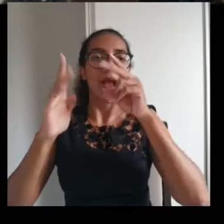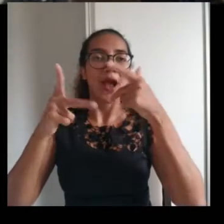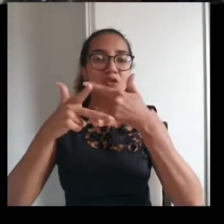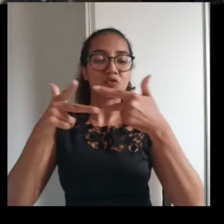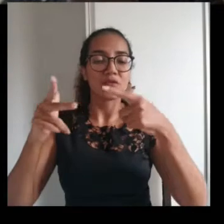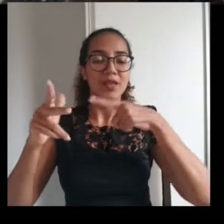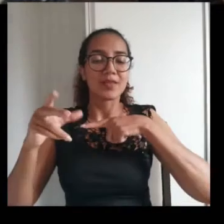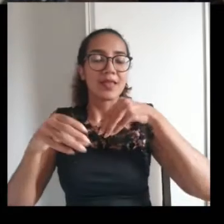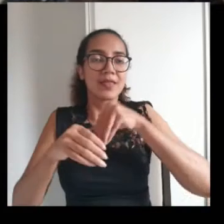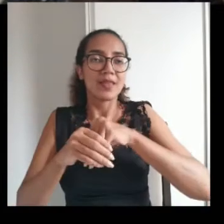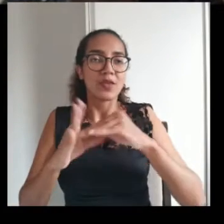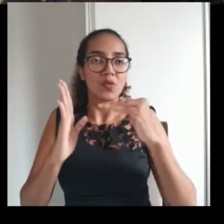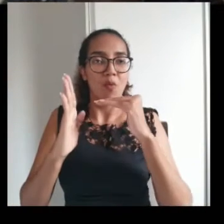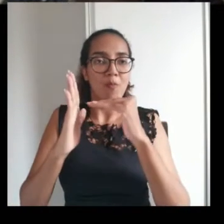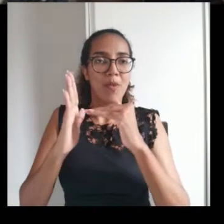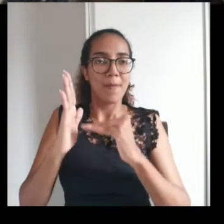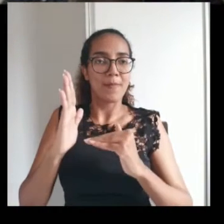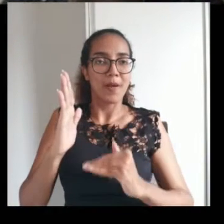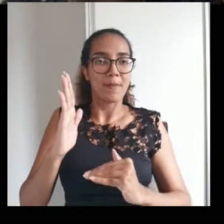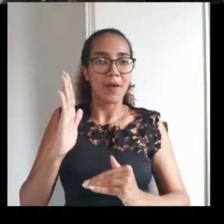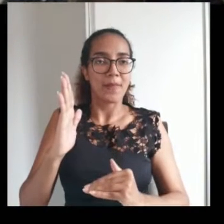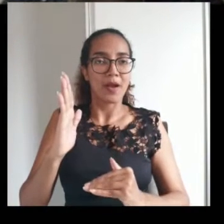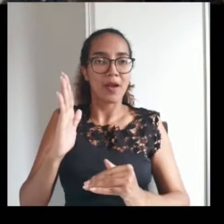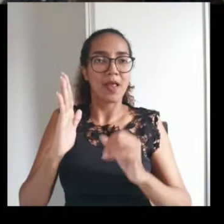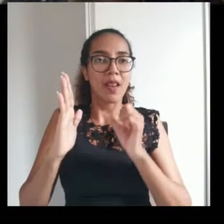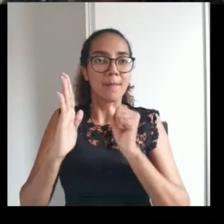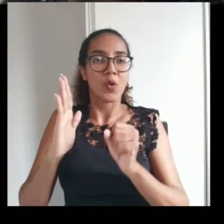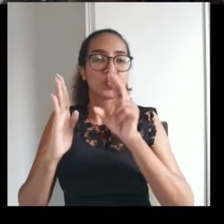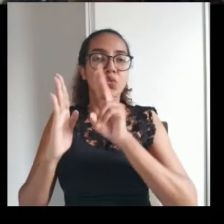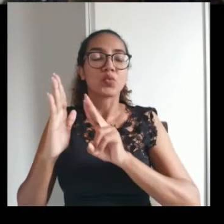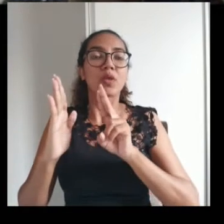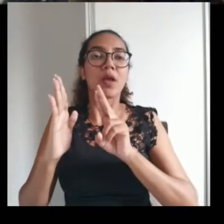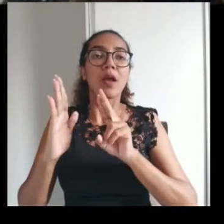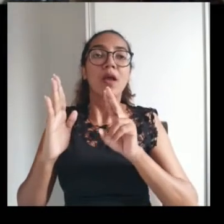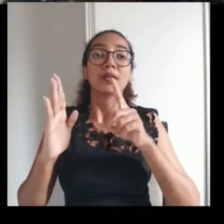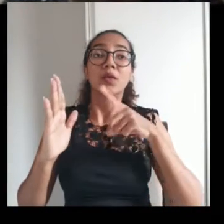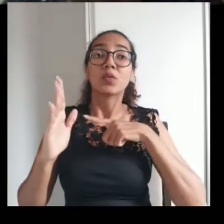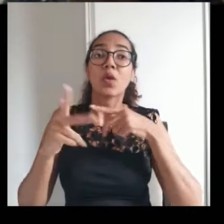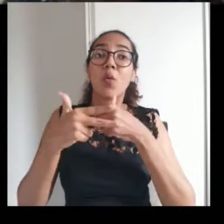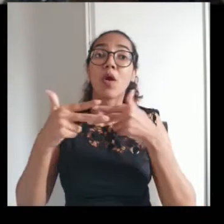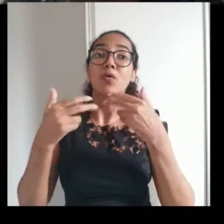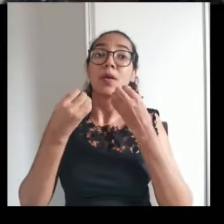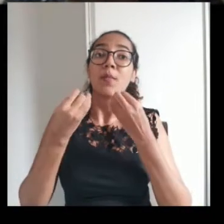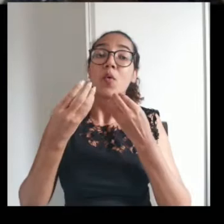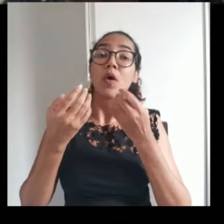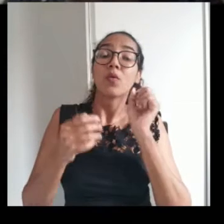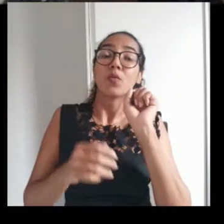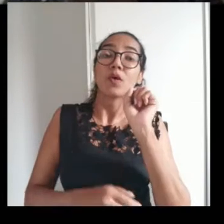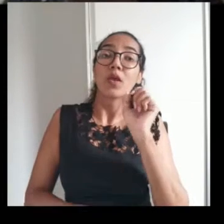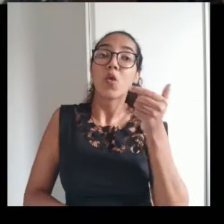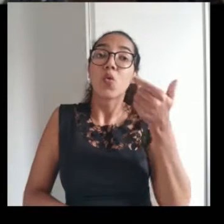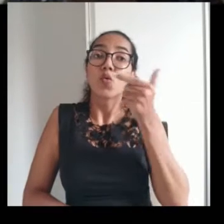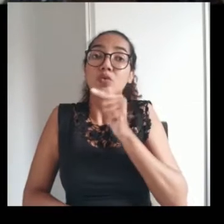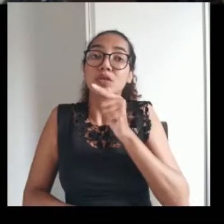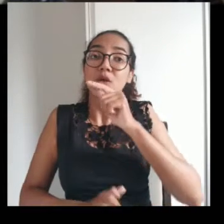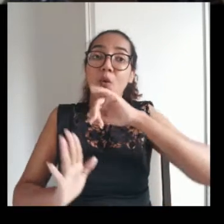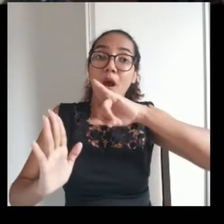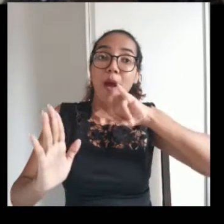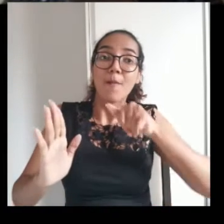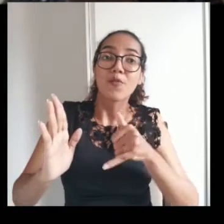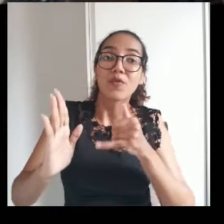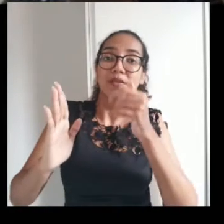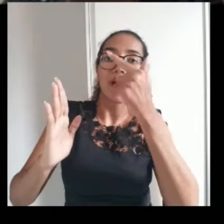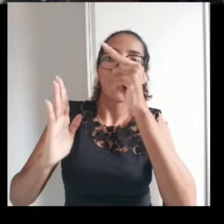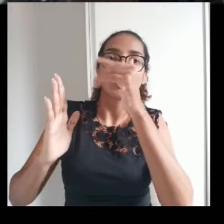né? Existe um benefício para isso. Eu ganho em reusabilidade, por exemplo. Ó. Eu consigo reaproveitar essas coisas aqui sem